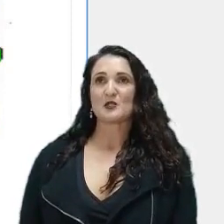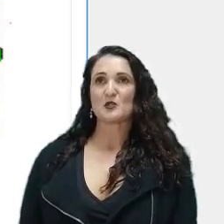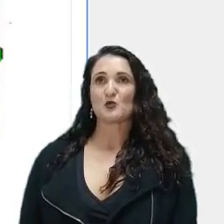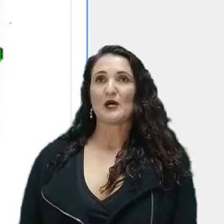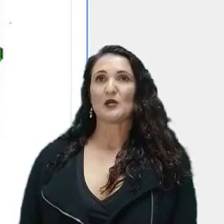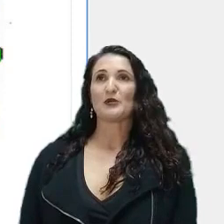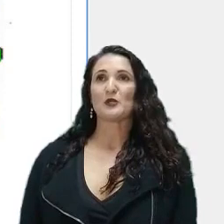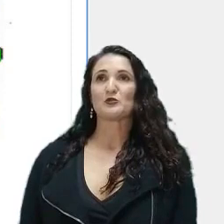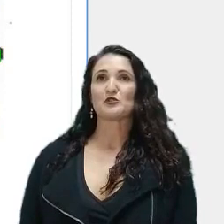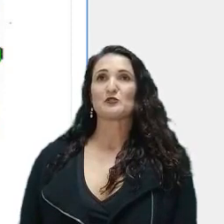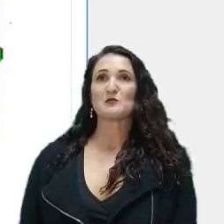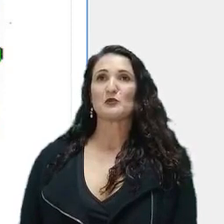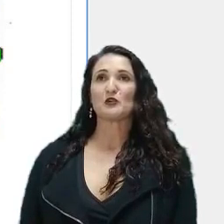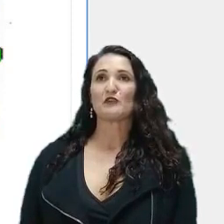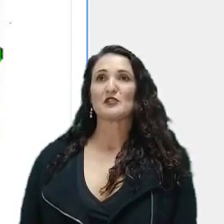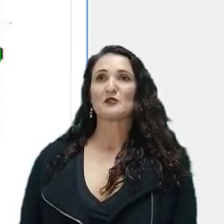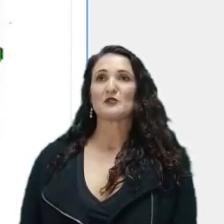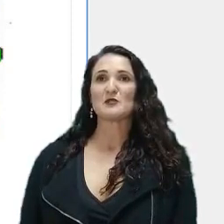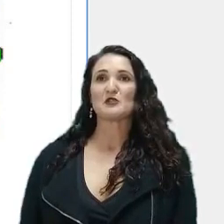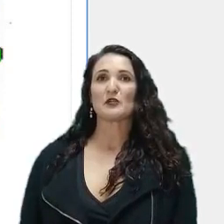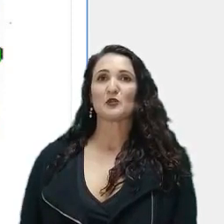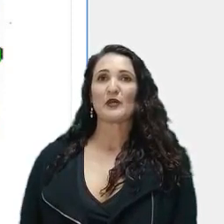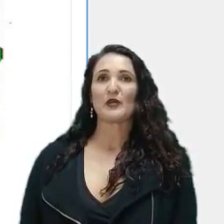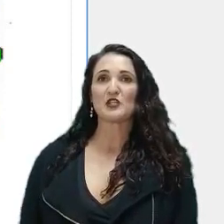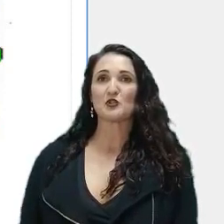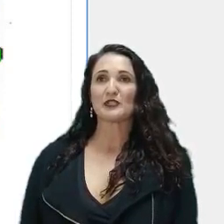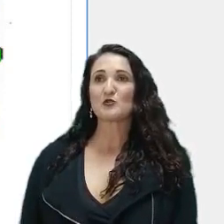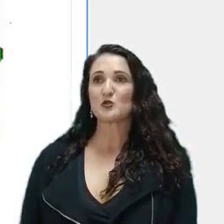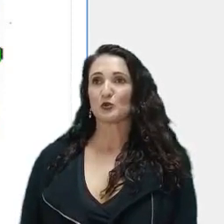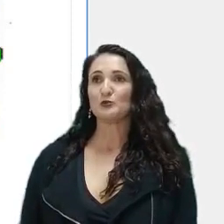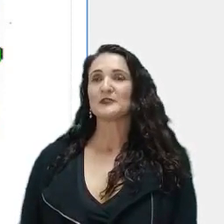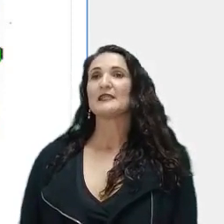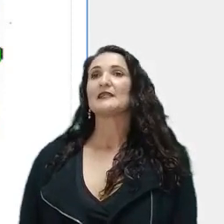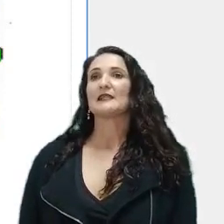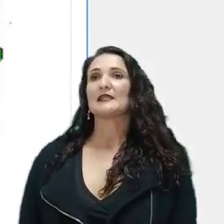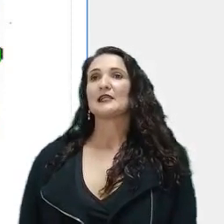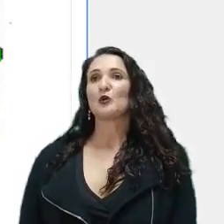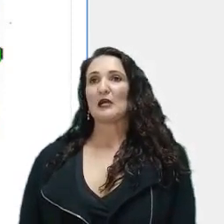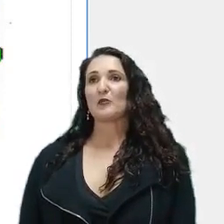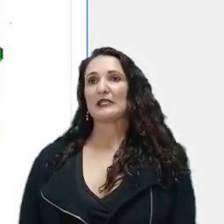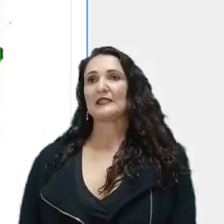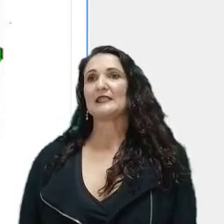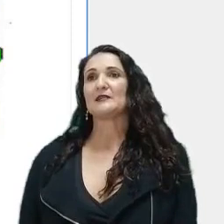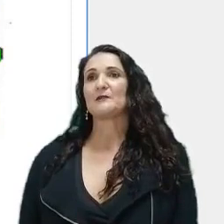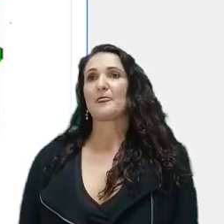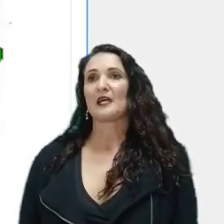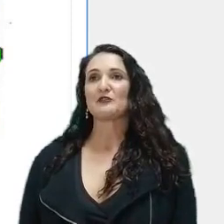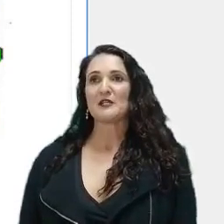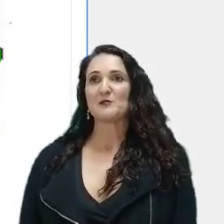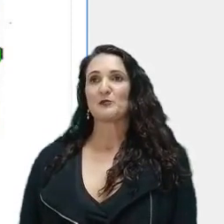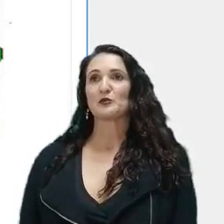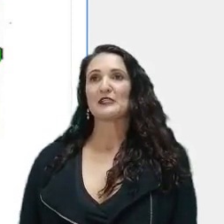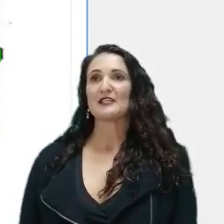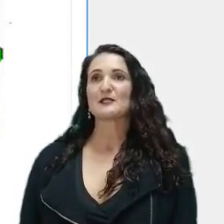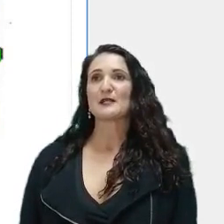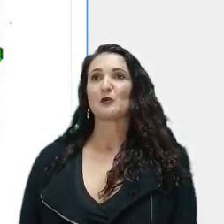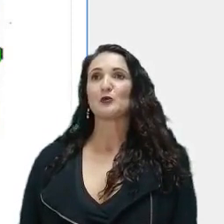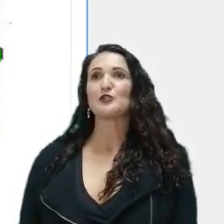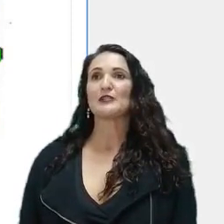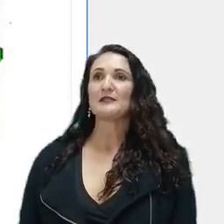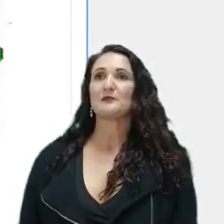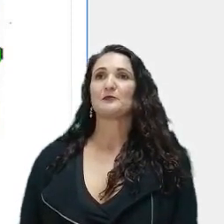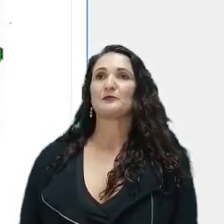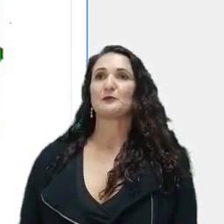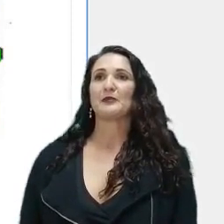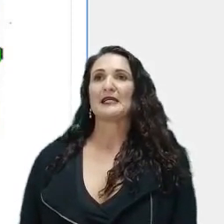violência sexual no período de 2009 a 2018 é a Regional Sul, que contempla aqui, a gente faz por unidade de